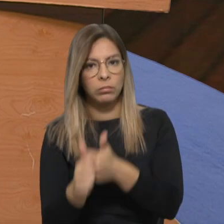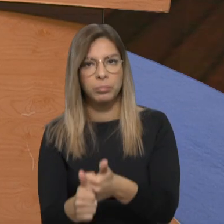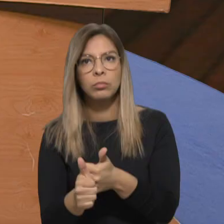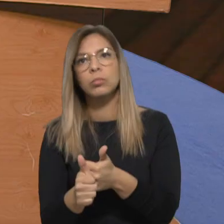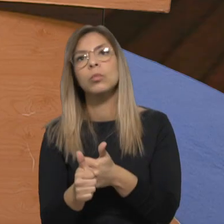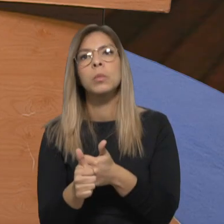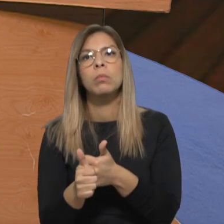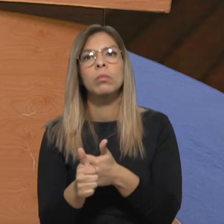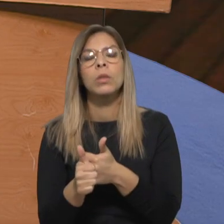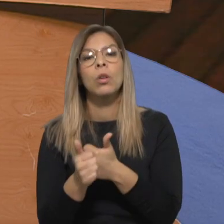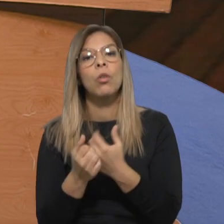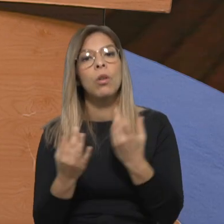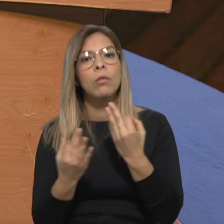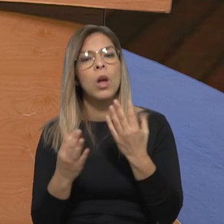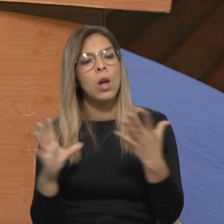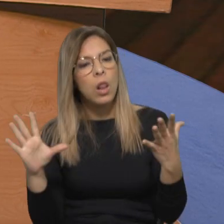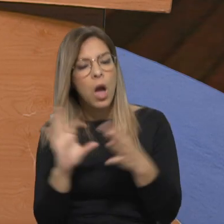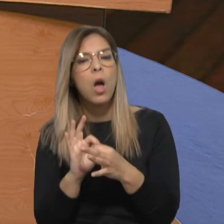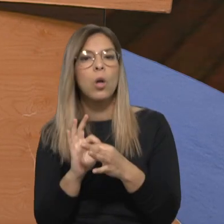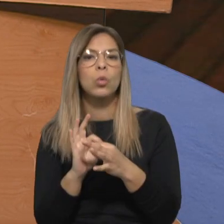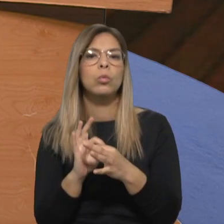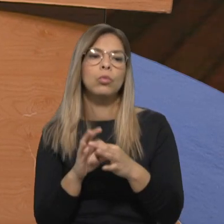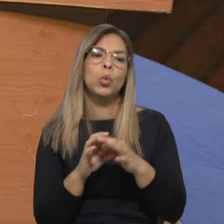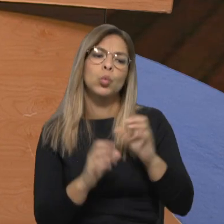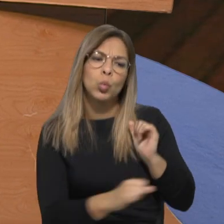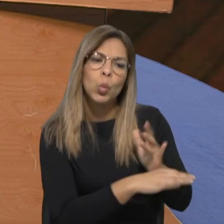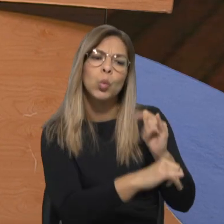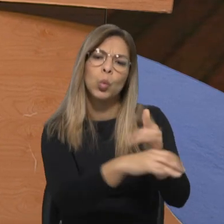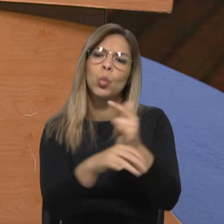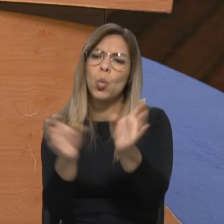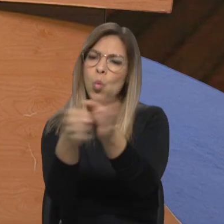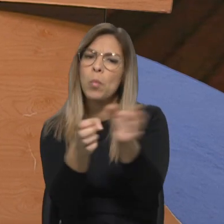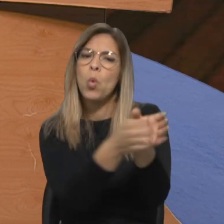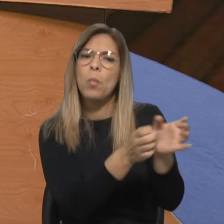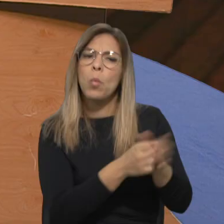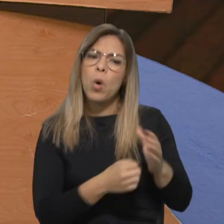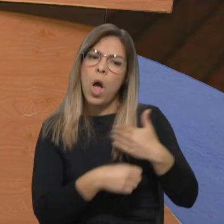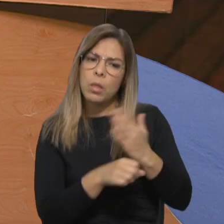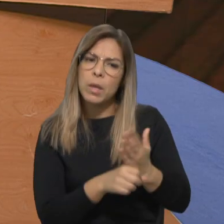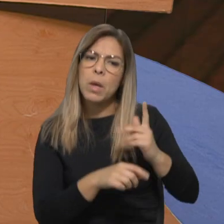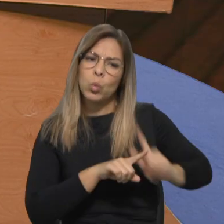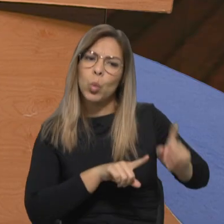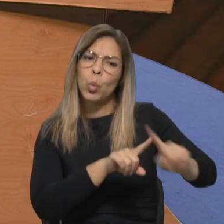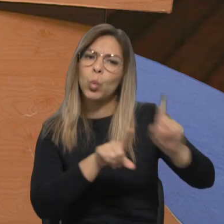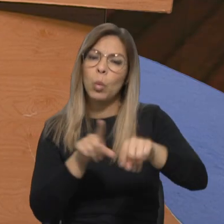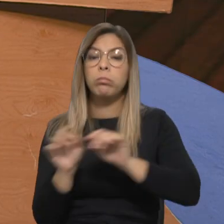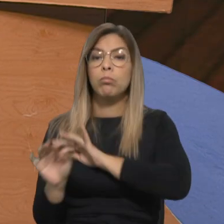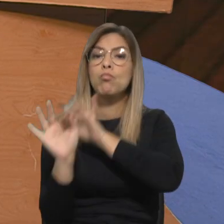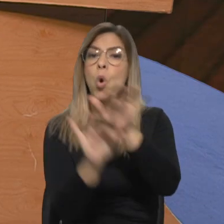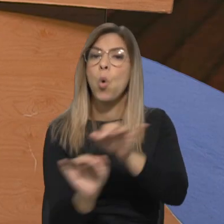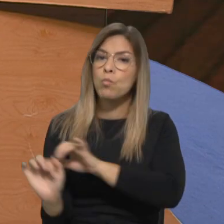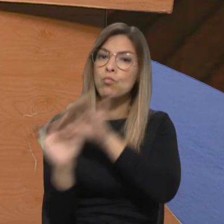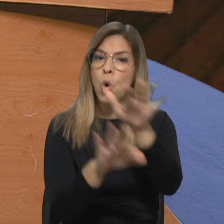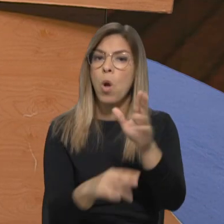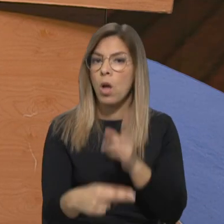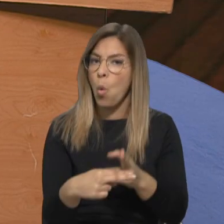os diversos setores, grupos, etc., que ao Vaticano tem ido, que